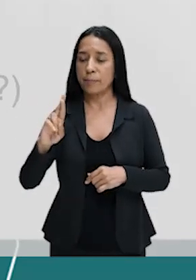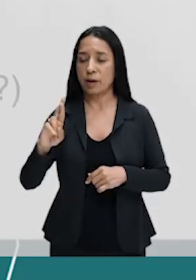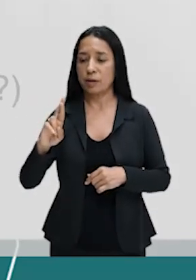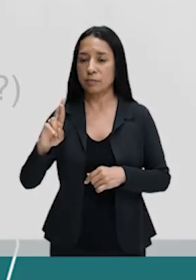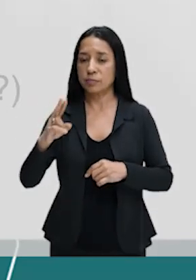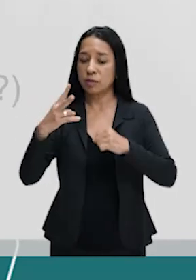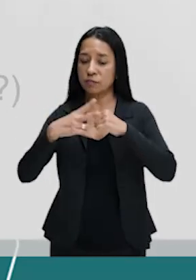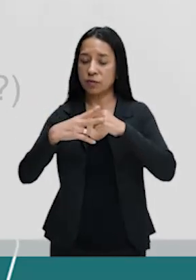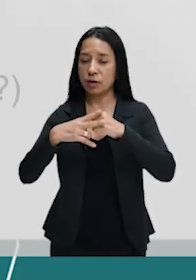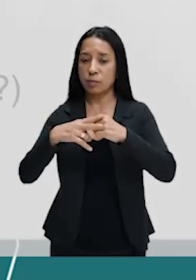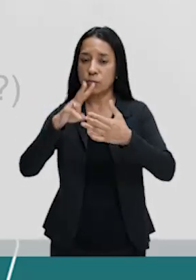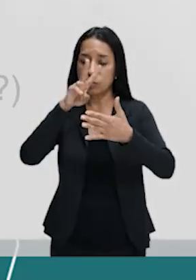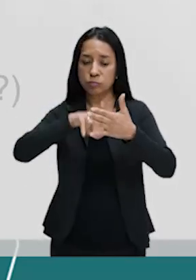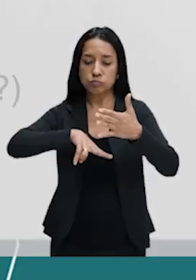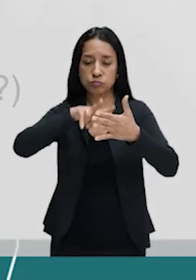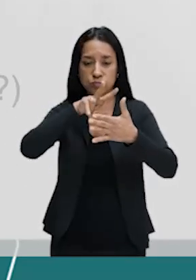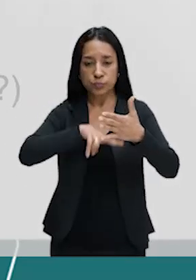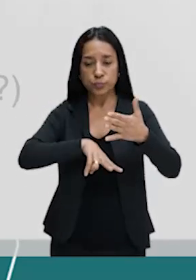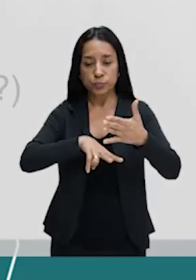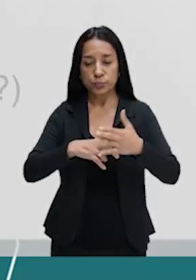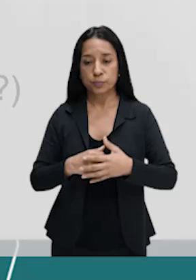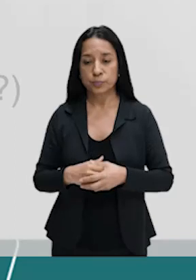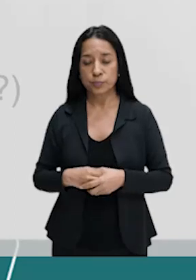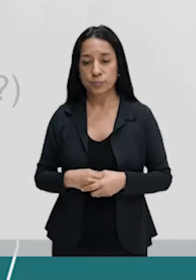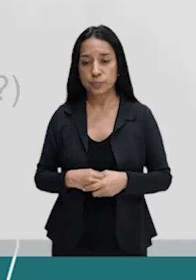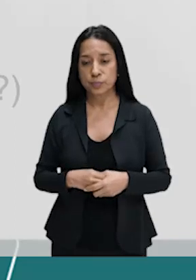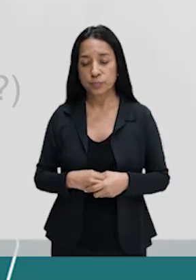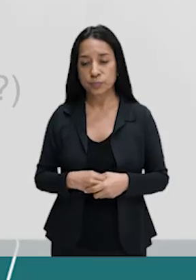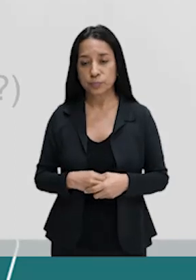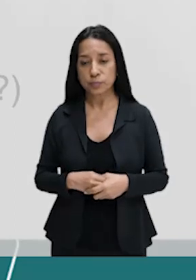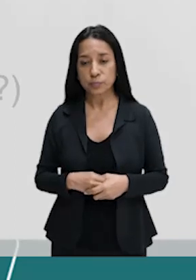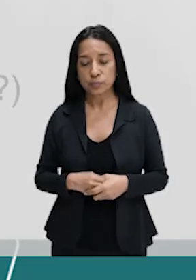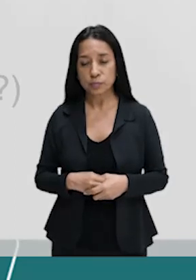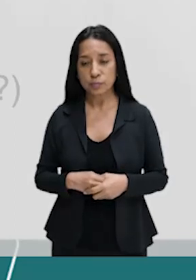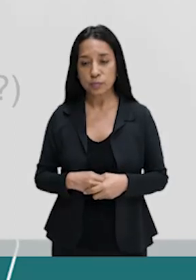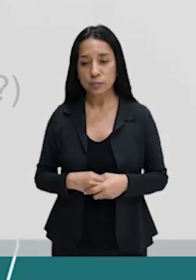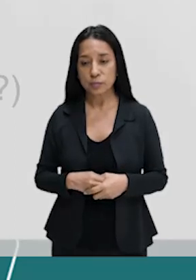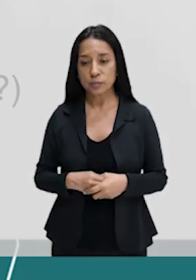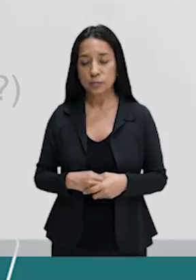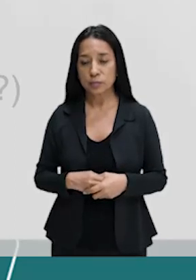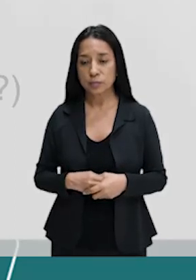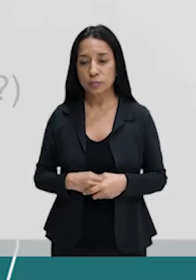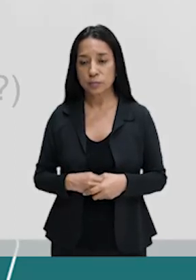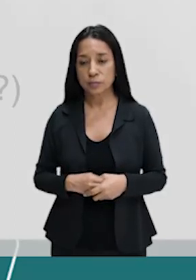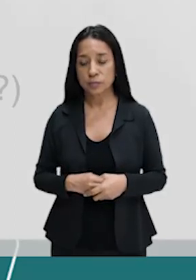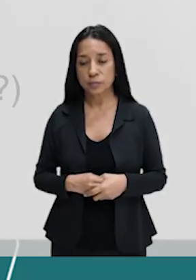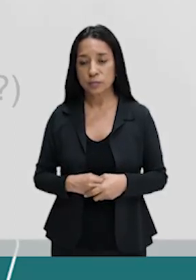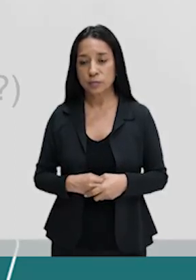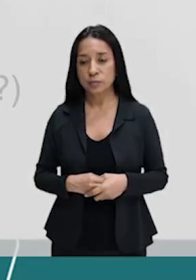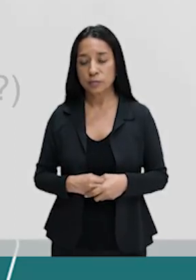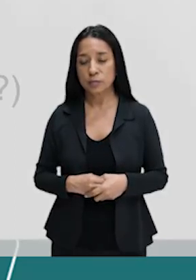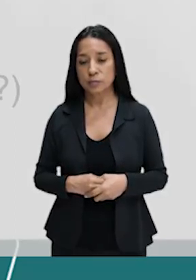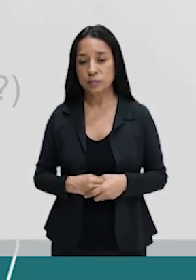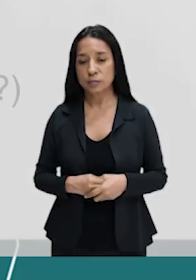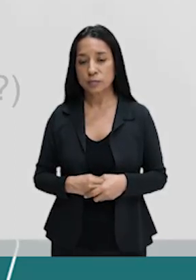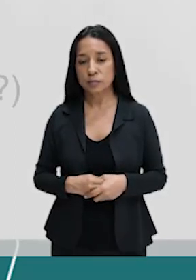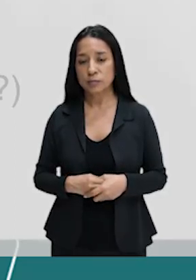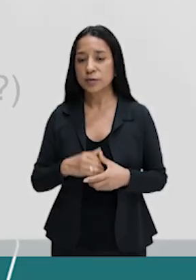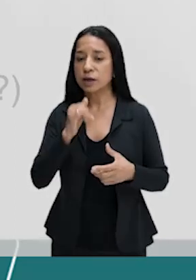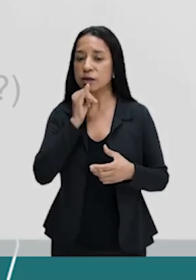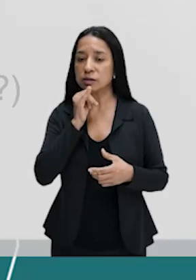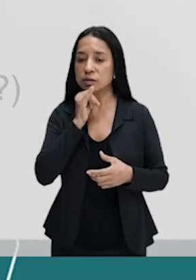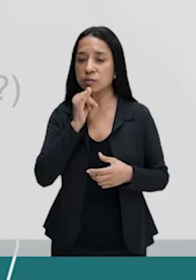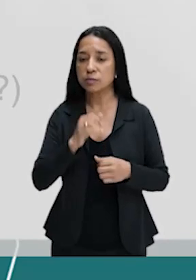Nosotros tomamos, vosotros tomáis, ellos toman. Exemplo.